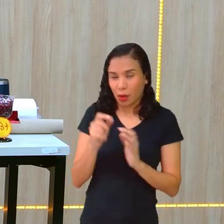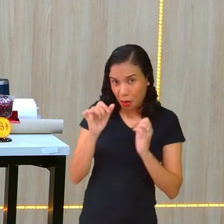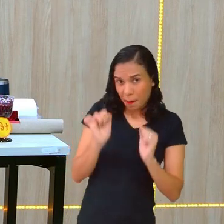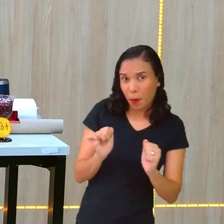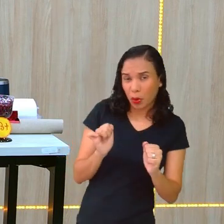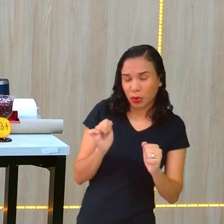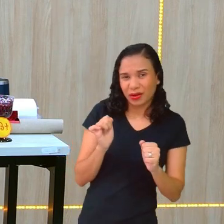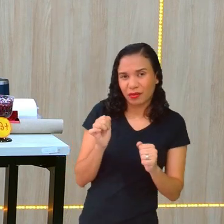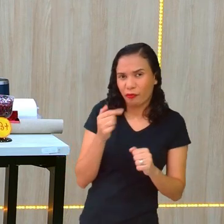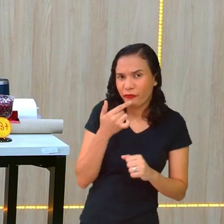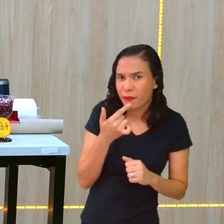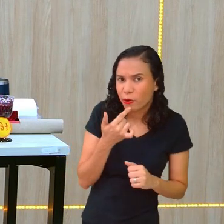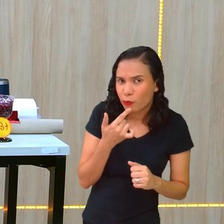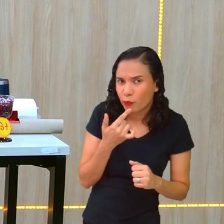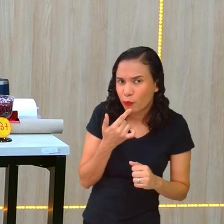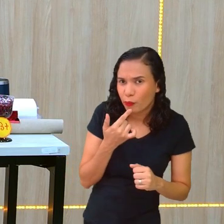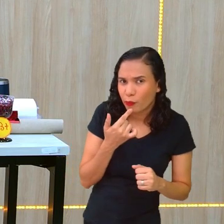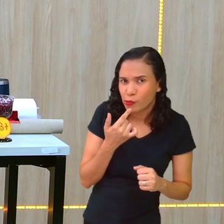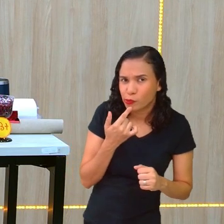posso colocar aqui no vermelho?